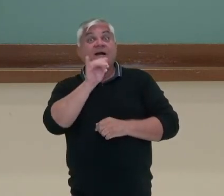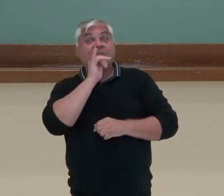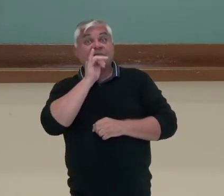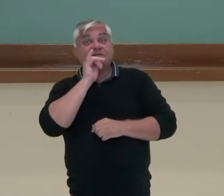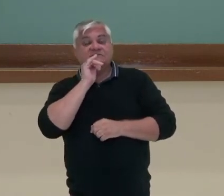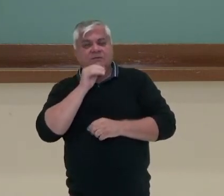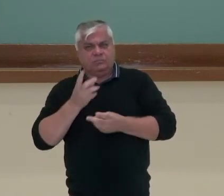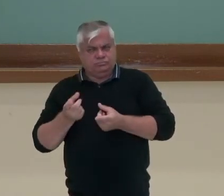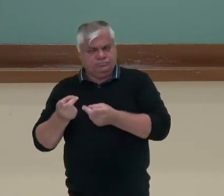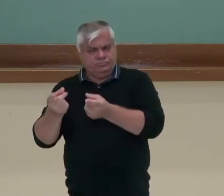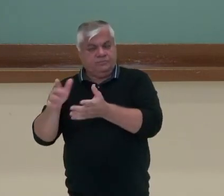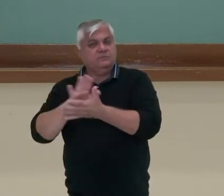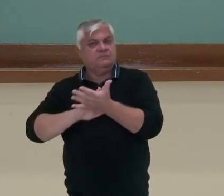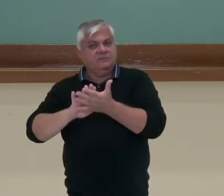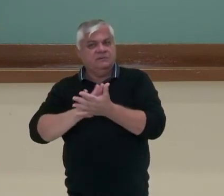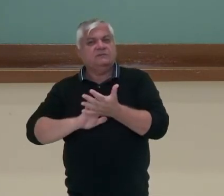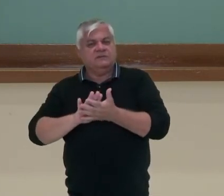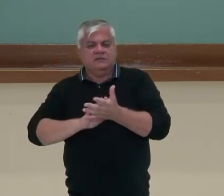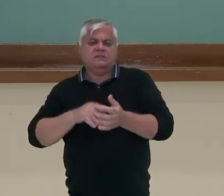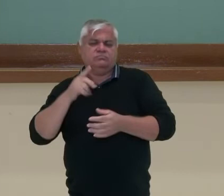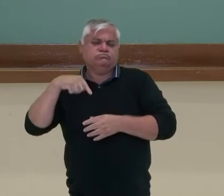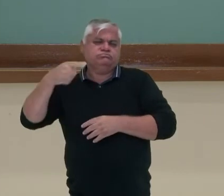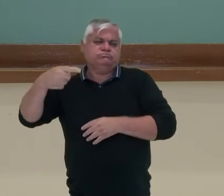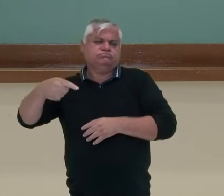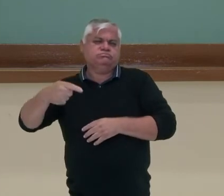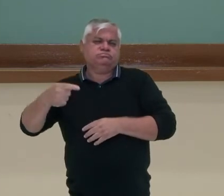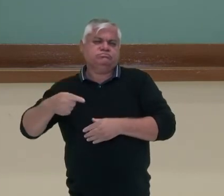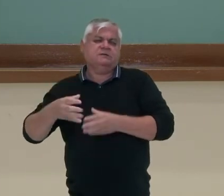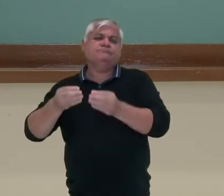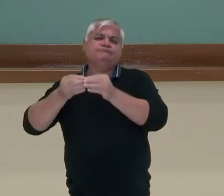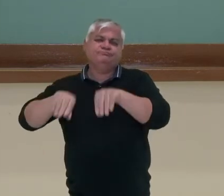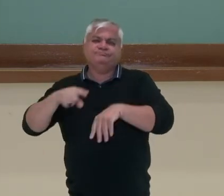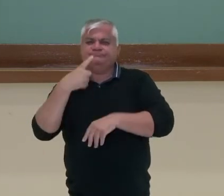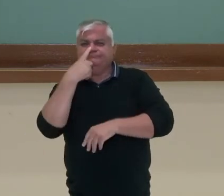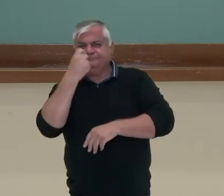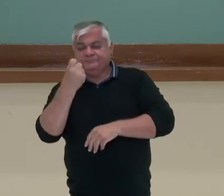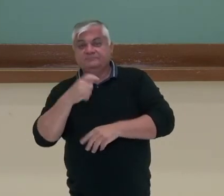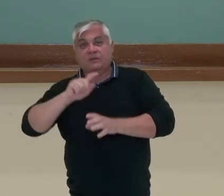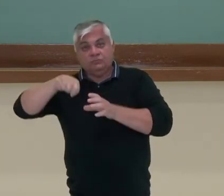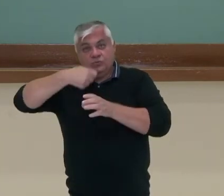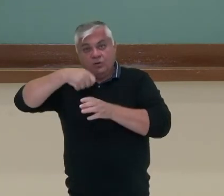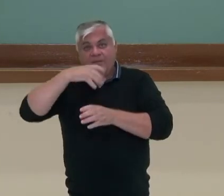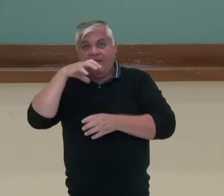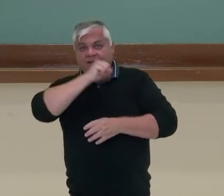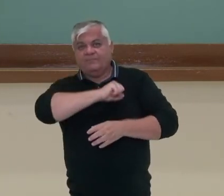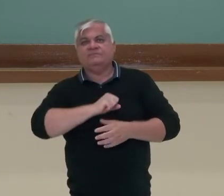para sempre. Em algum momento as frutas vão acabar estragando, então é melhor comer tudo rapidinho.